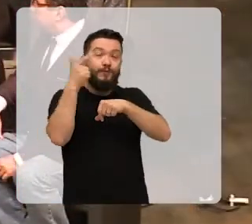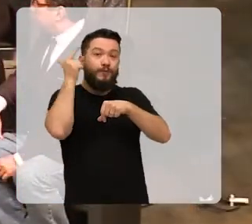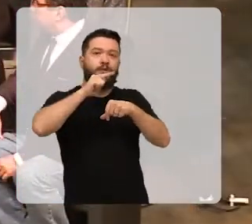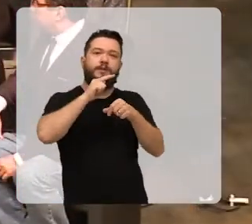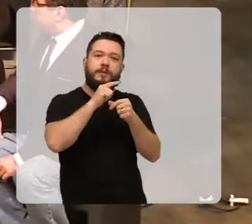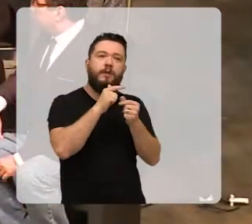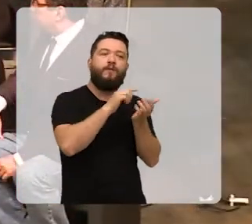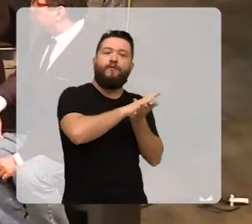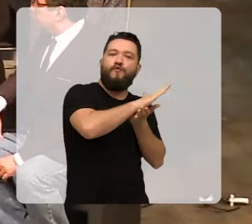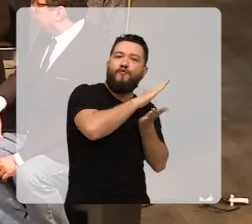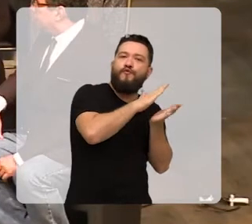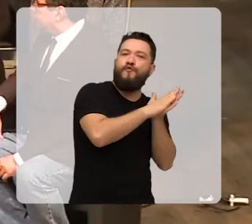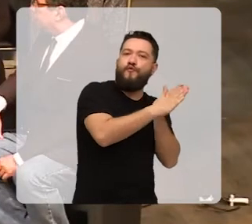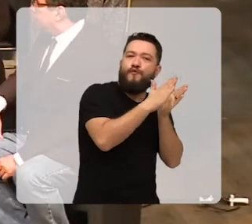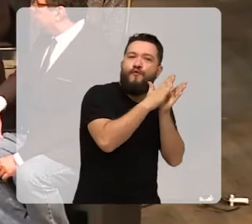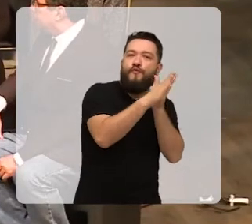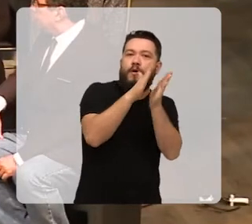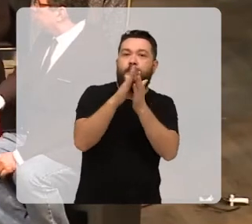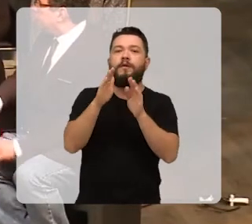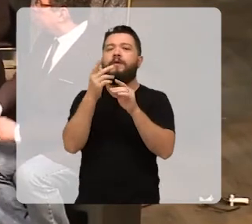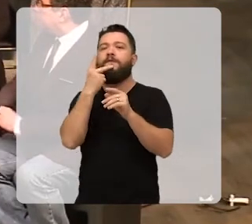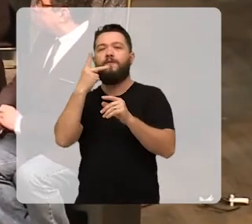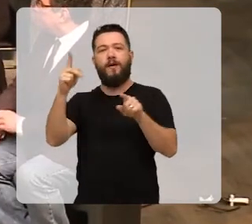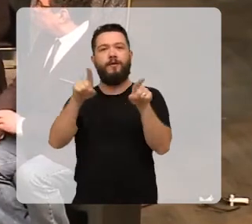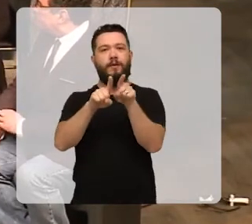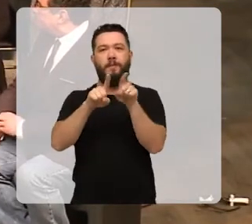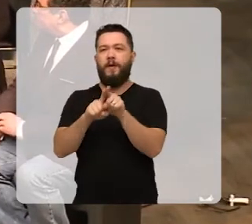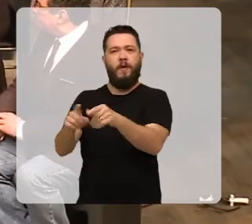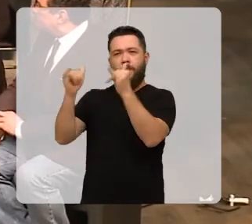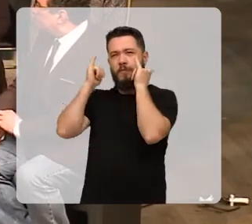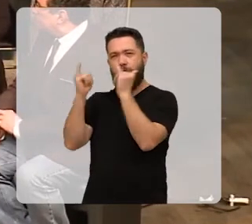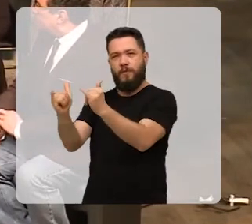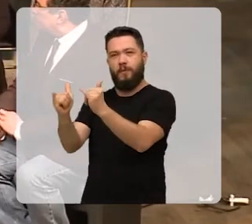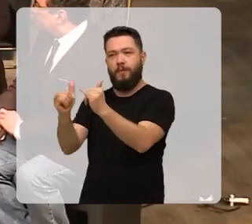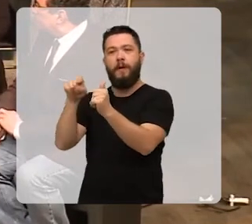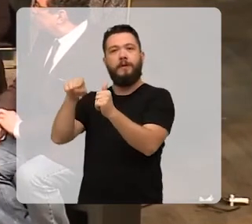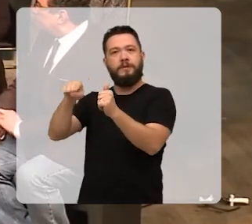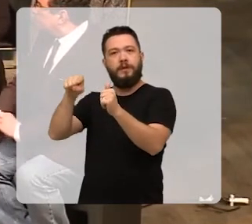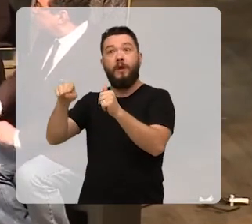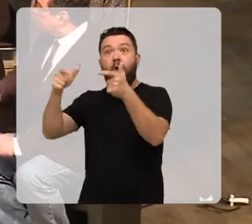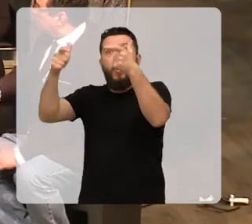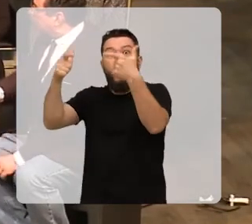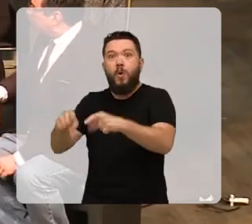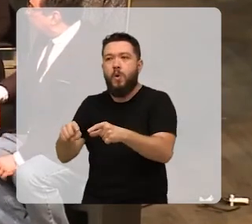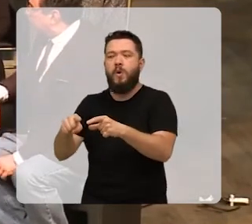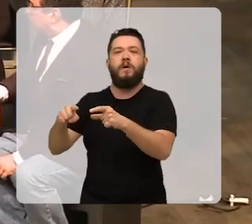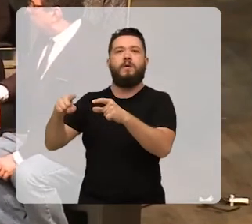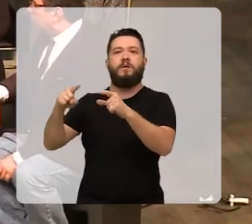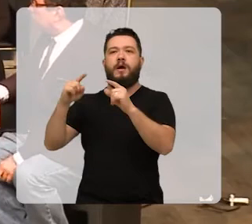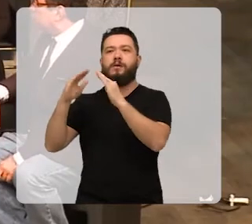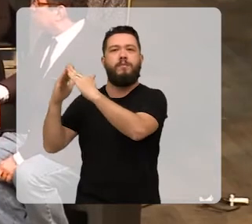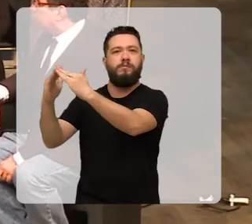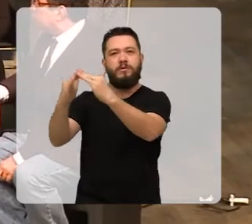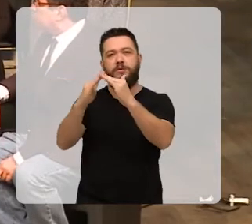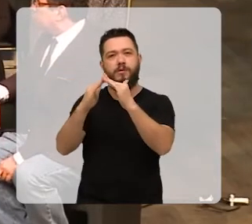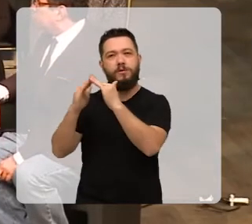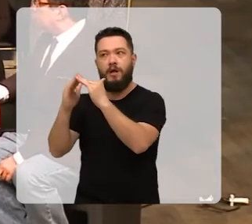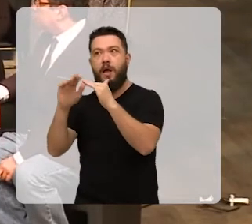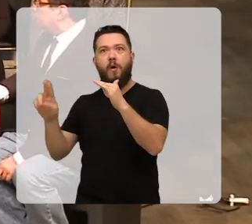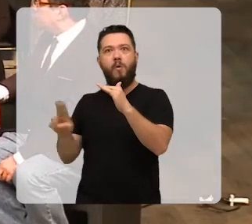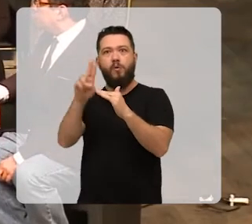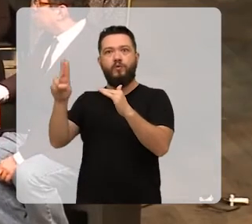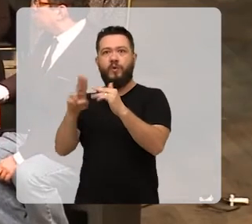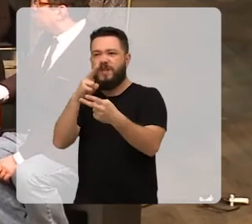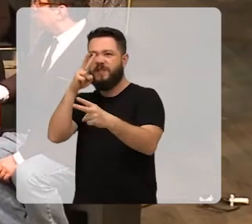Auschwitz nunca mais. O mais conhecido dos campos de concentração de extermínio, que foi usado como exemplo